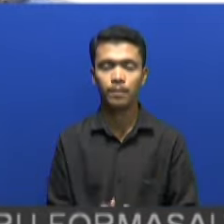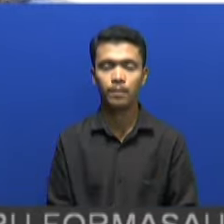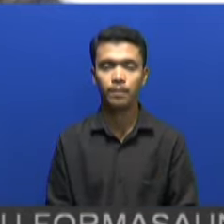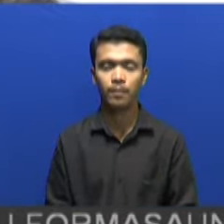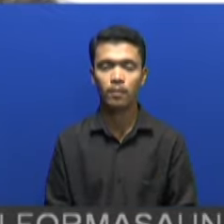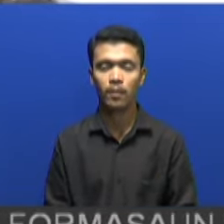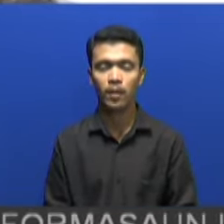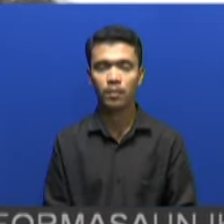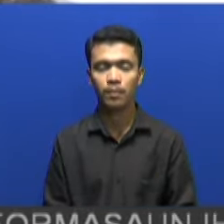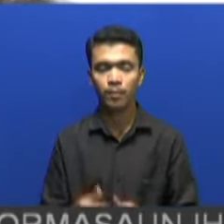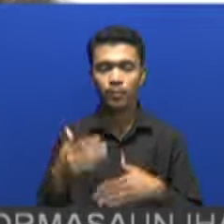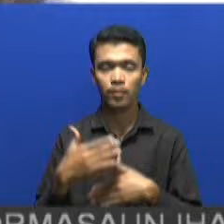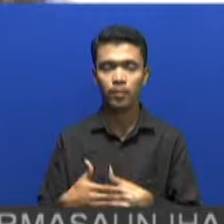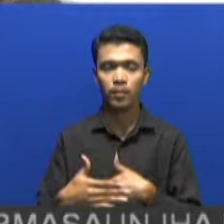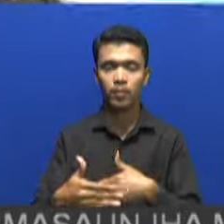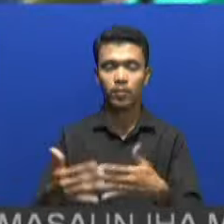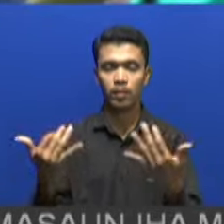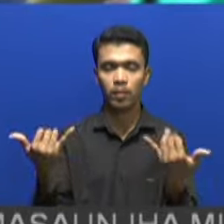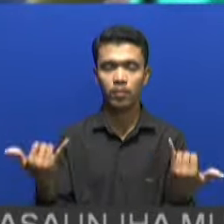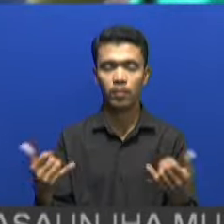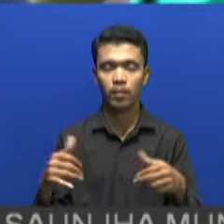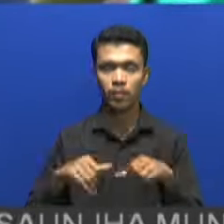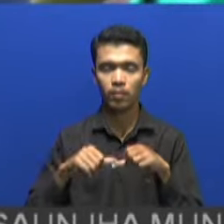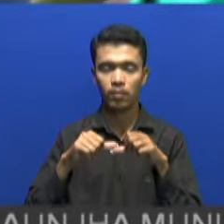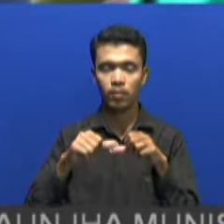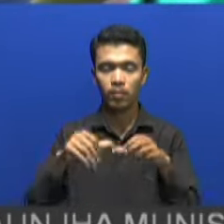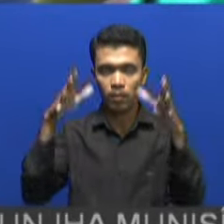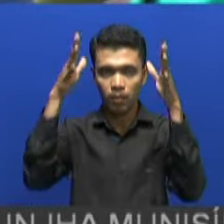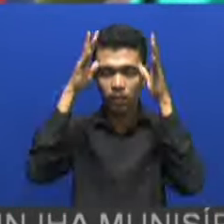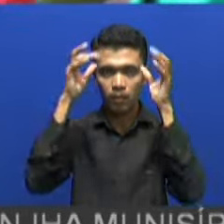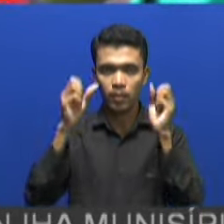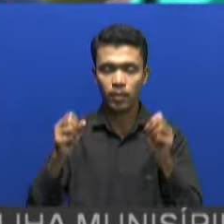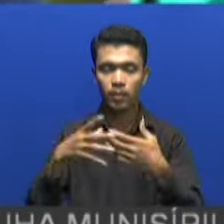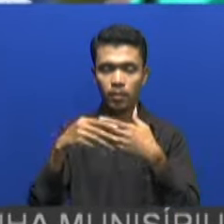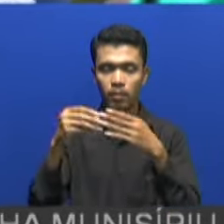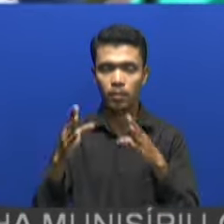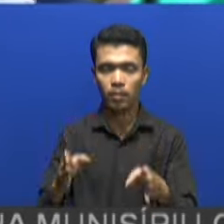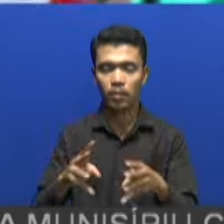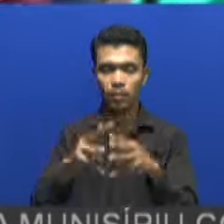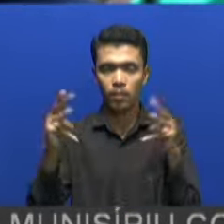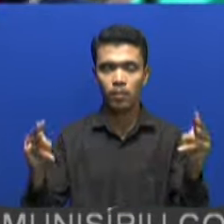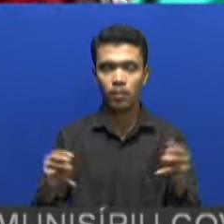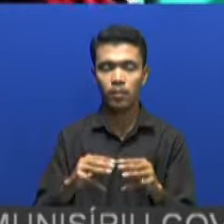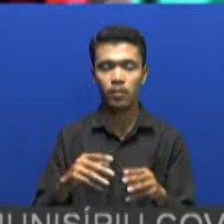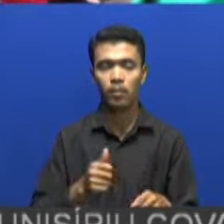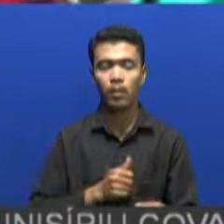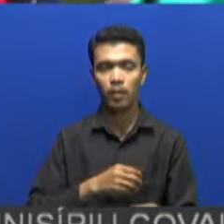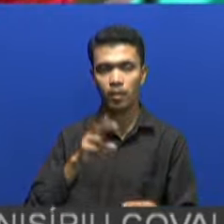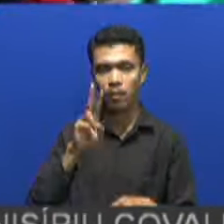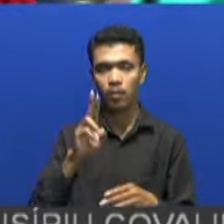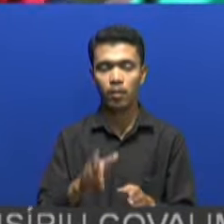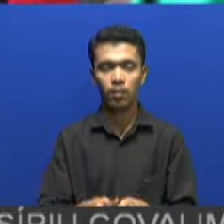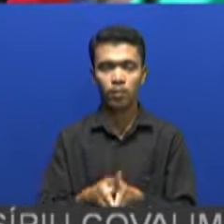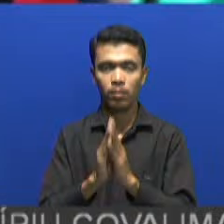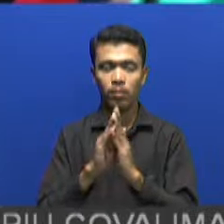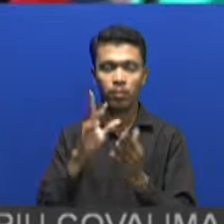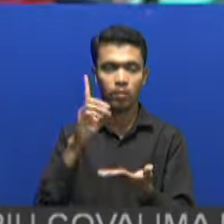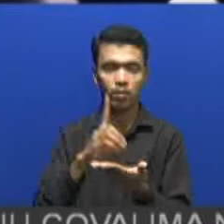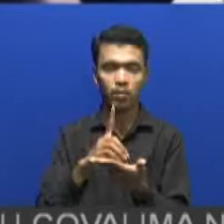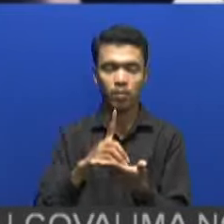prosesu nene agora darau seilao. Presiden otoridade munisipu Aileu João Bosco dos Santos husuba pessoal saudi